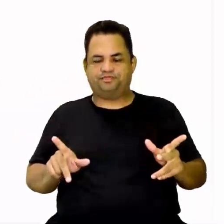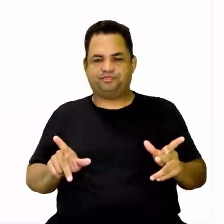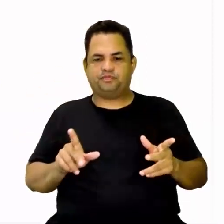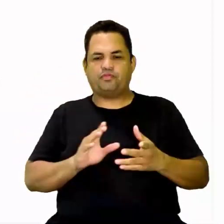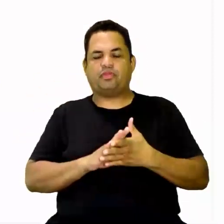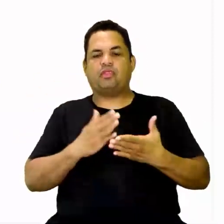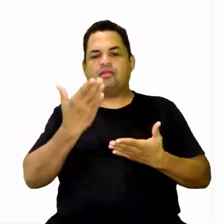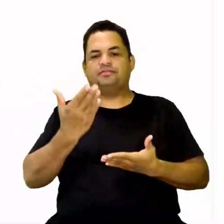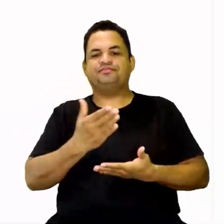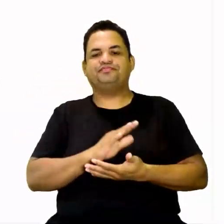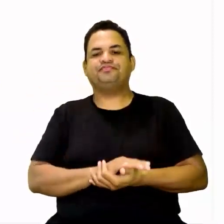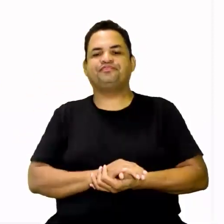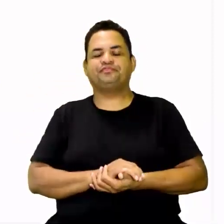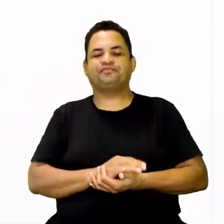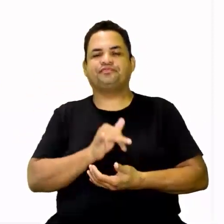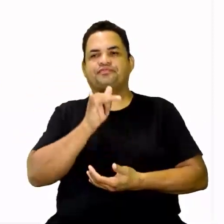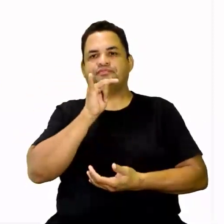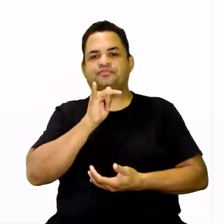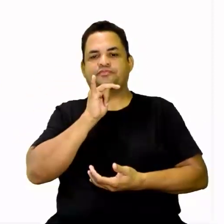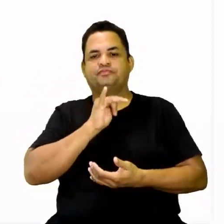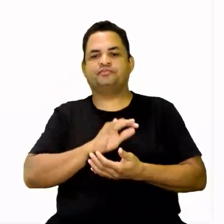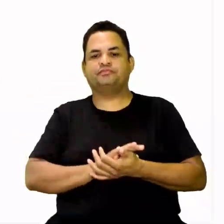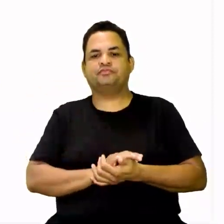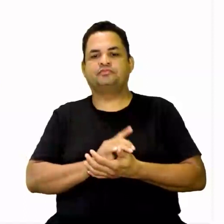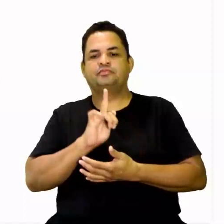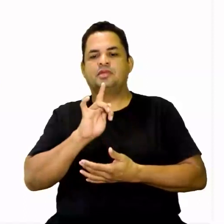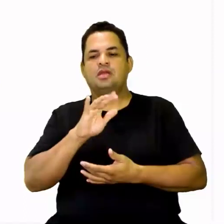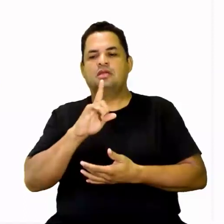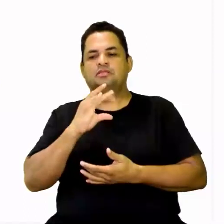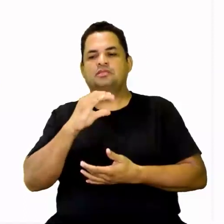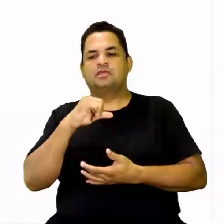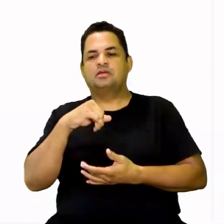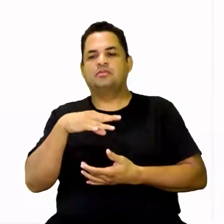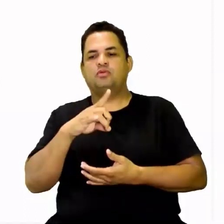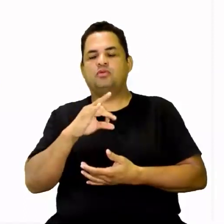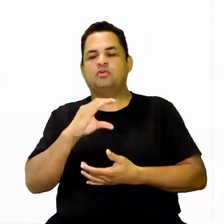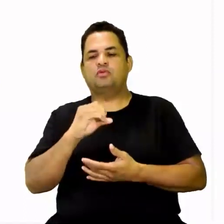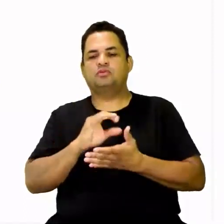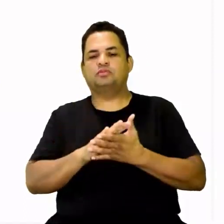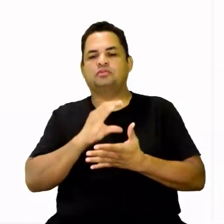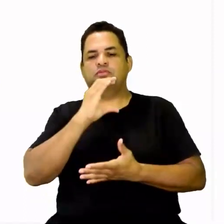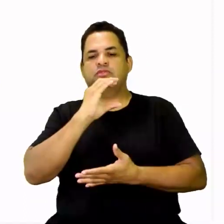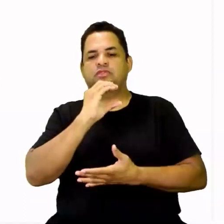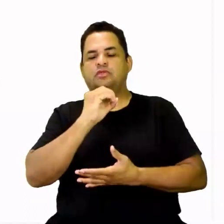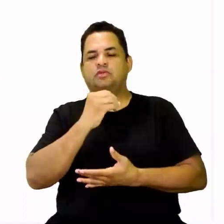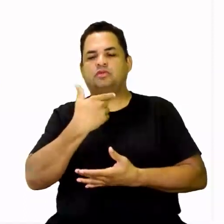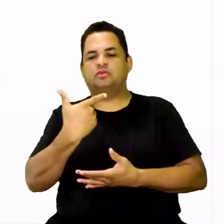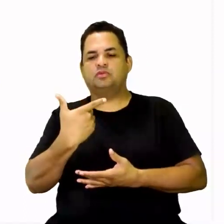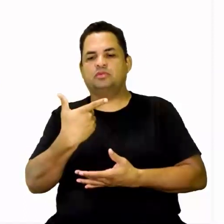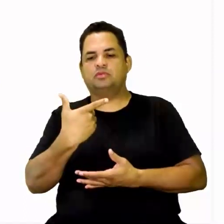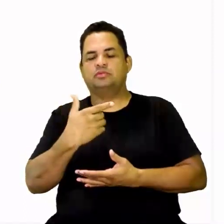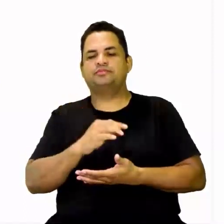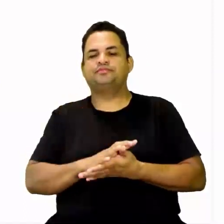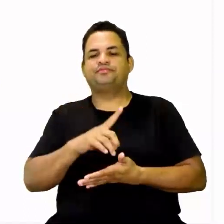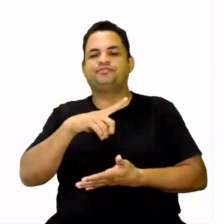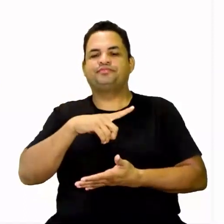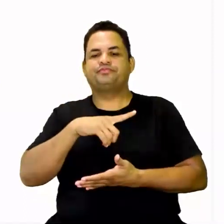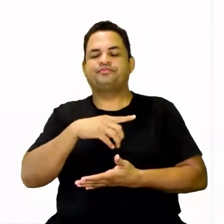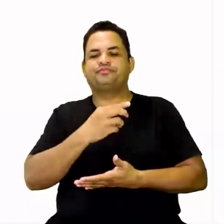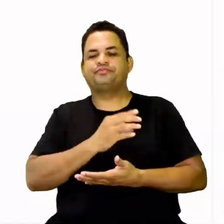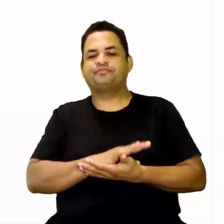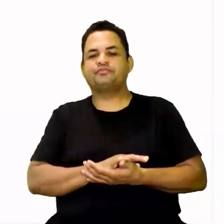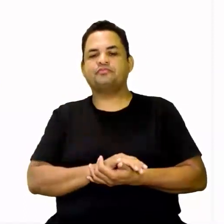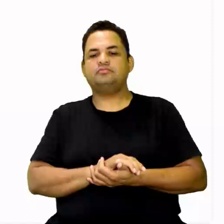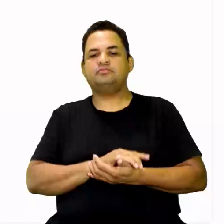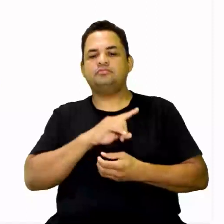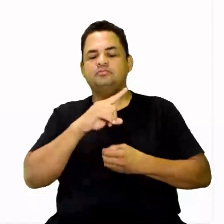assim, exemplos, o gás carbono, né? O CO2. Nós temos aqui um